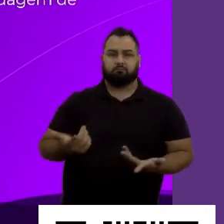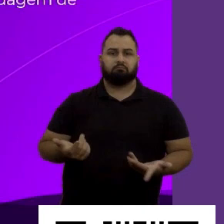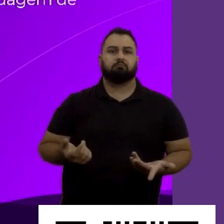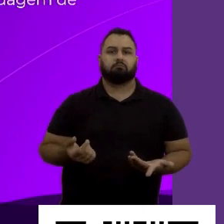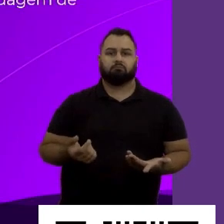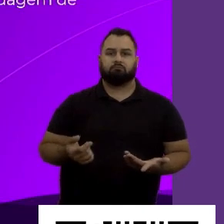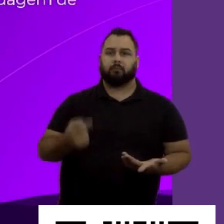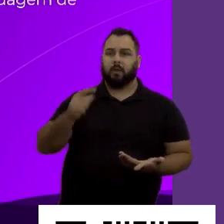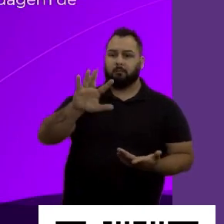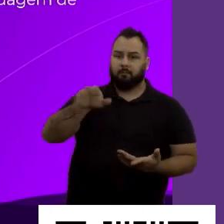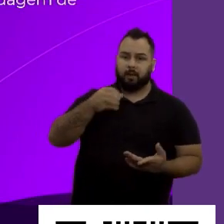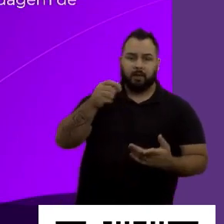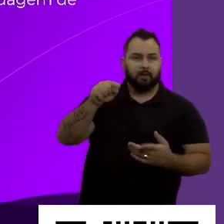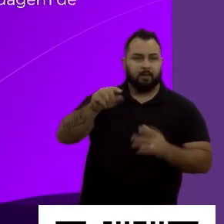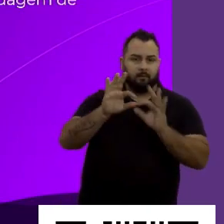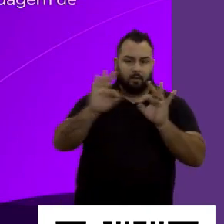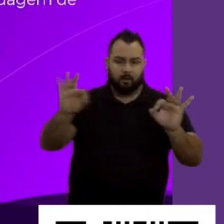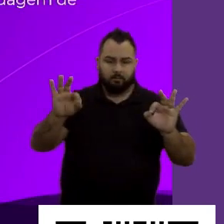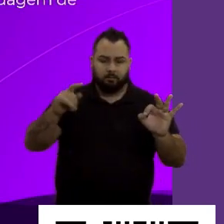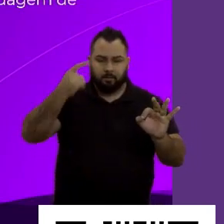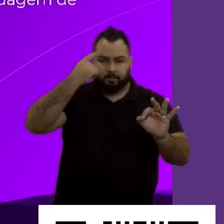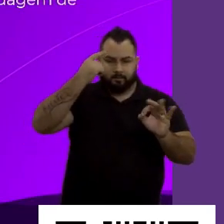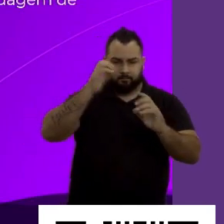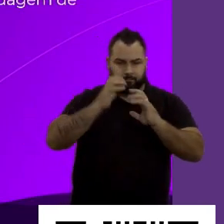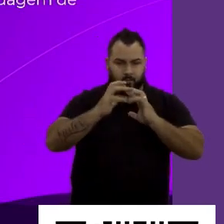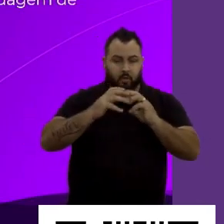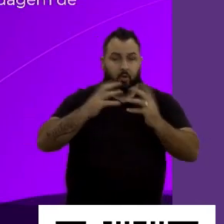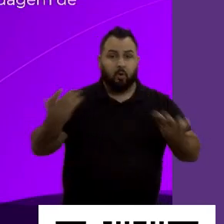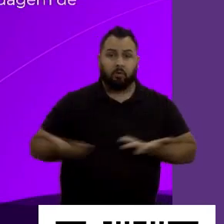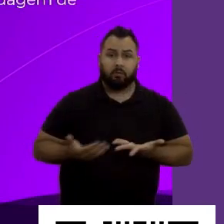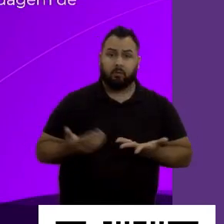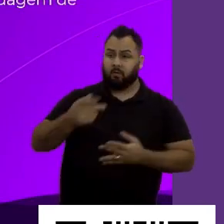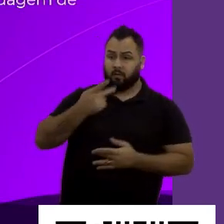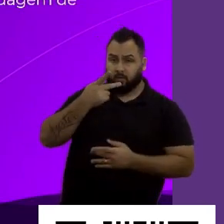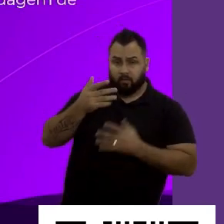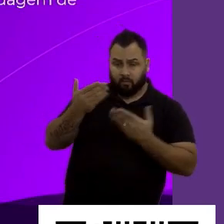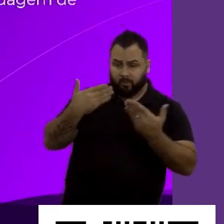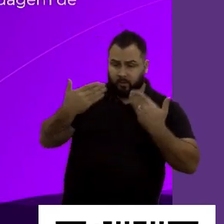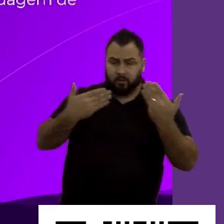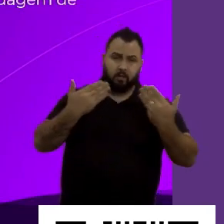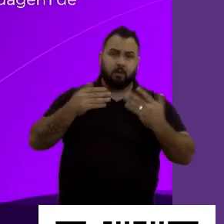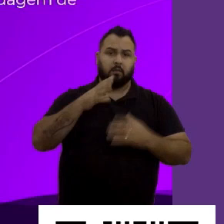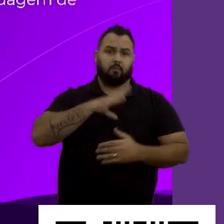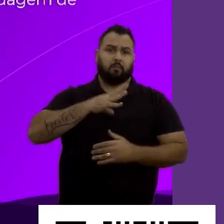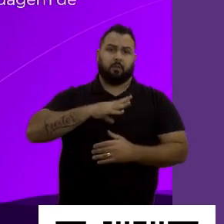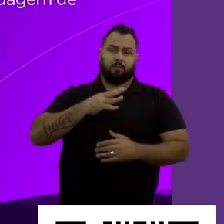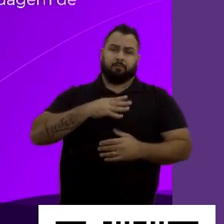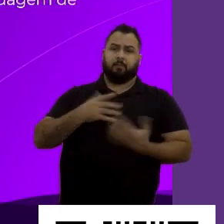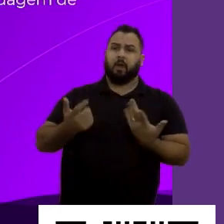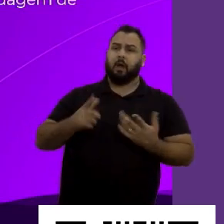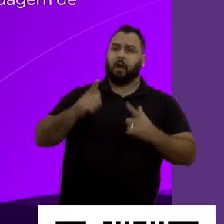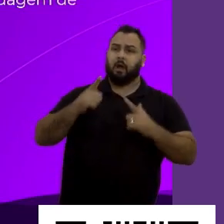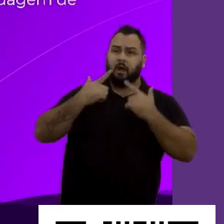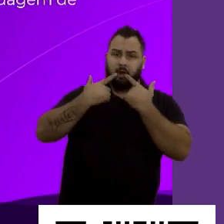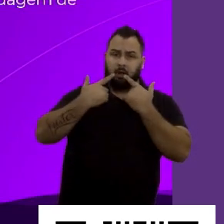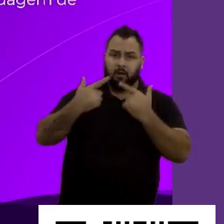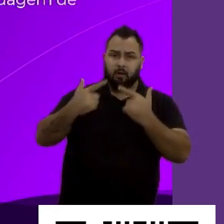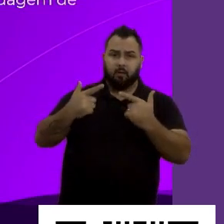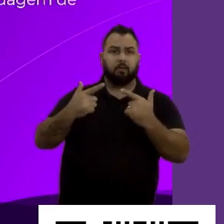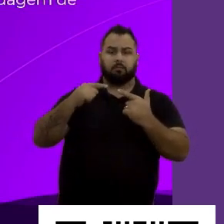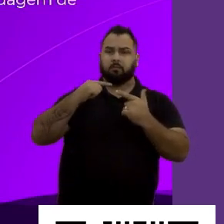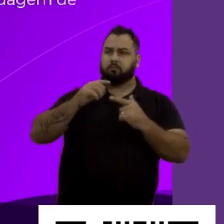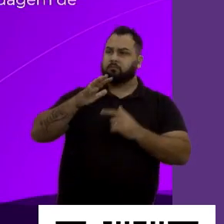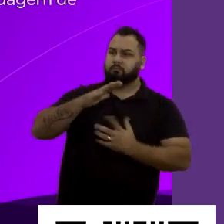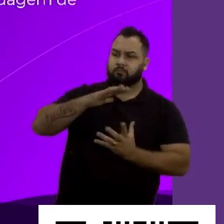reflexão hoje a gente tá aqui conversando em português né a linguagem Mundial digamos de código é inglês